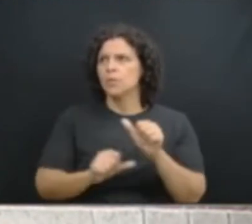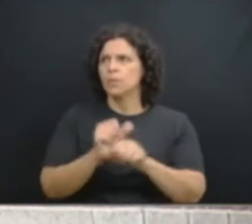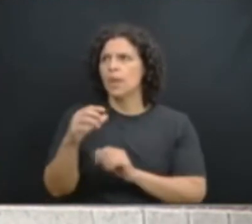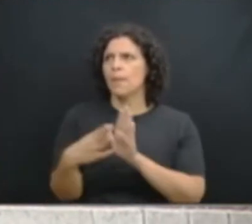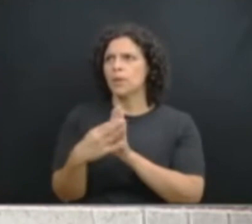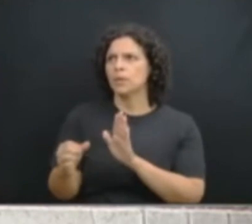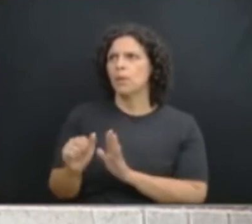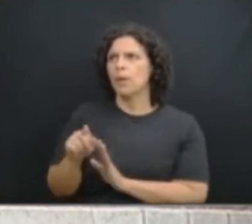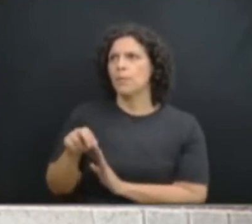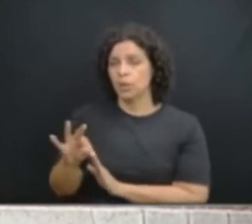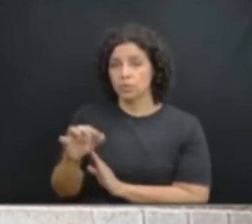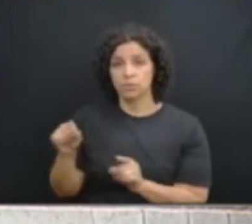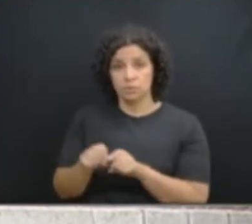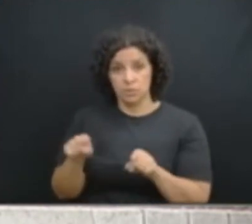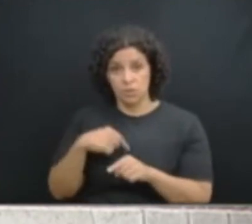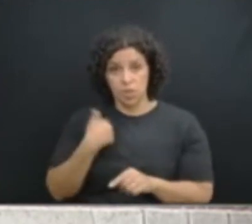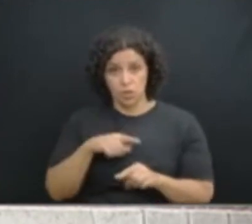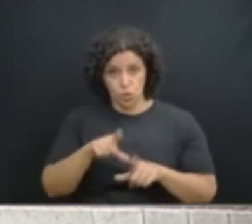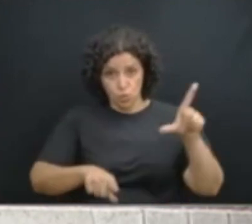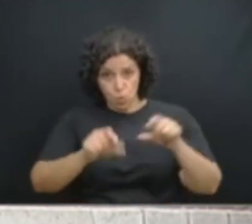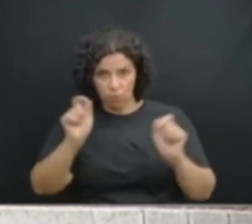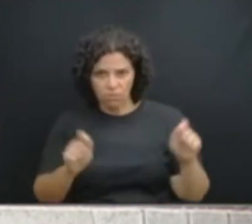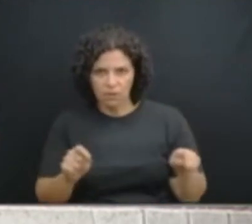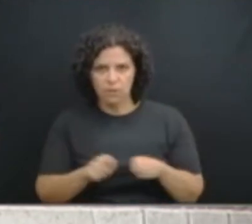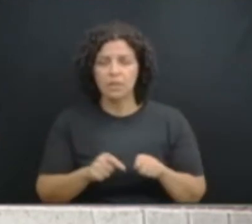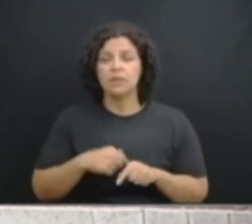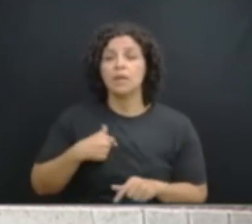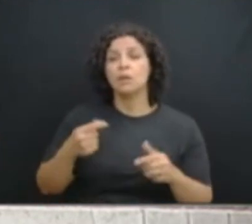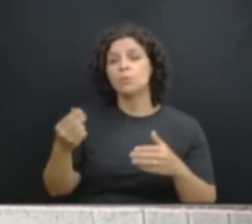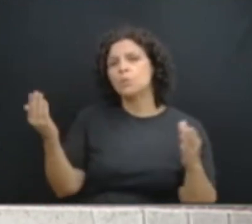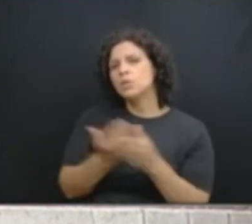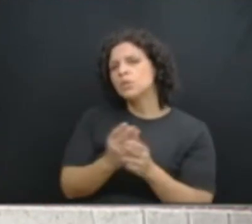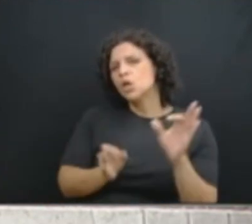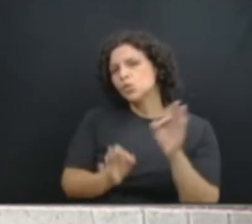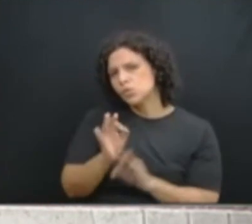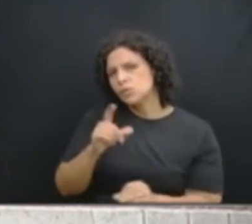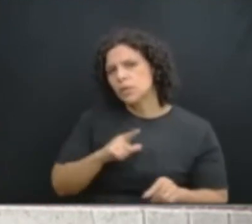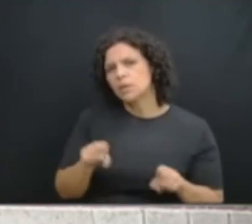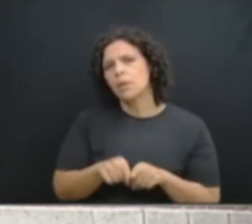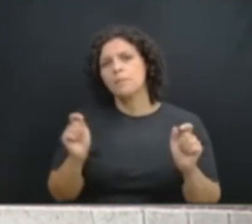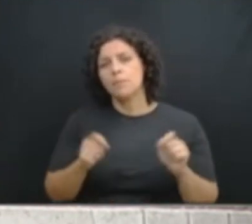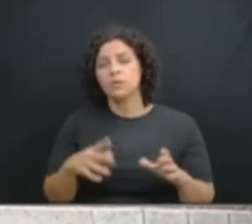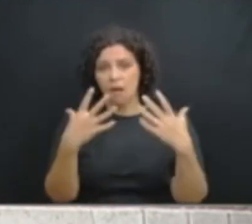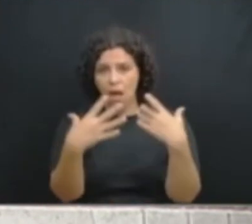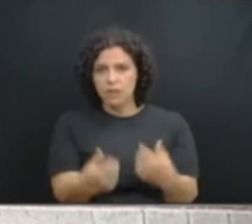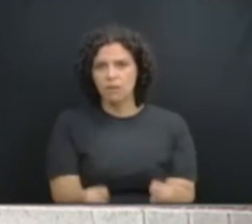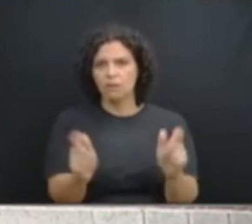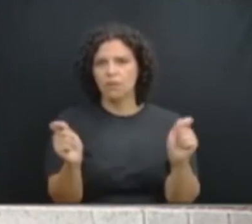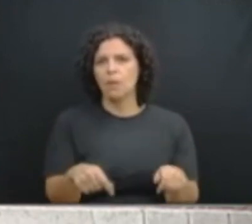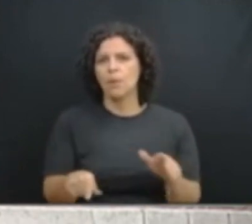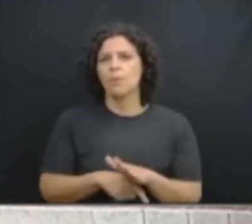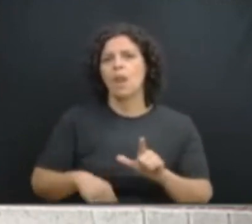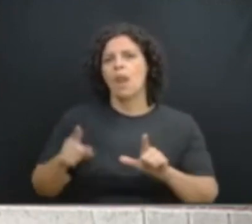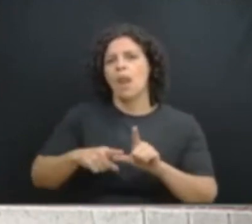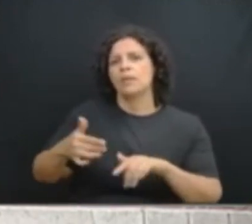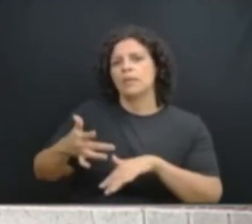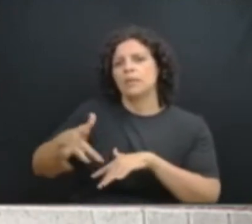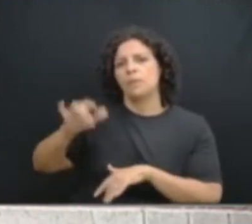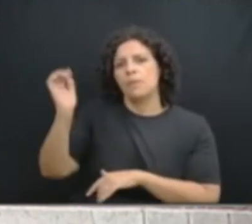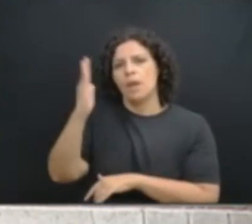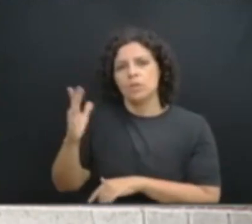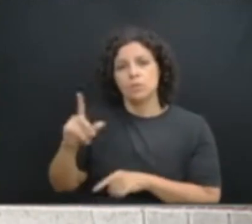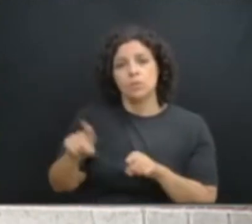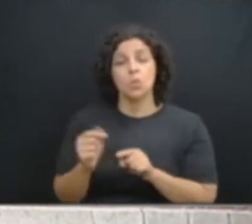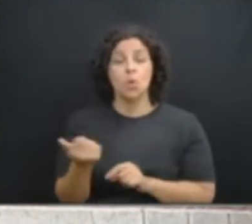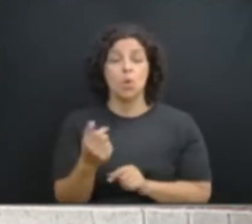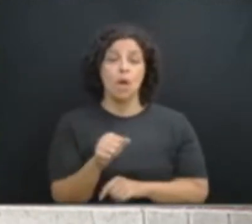modelo de aporte. Se for uma escolha que tem uma demanda judicial, se pode ser acatado a letra do Tesouro Nacional